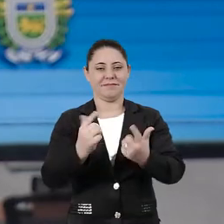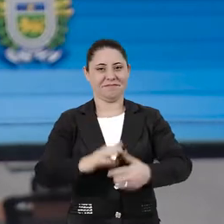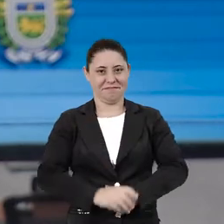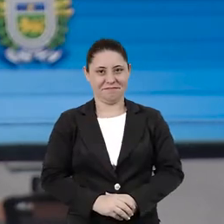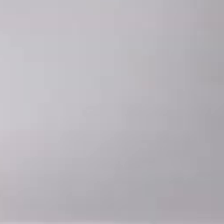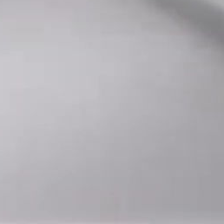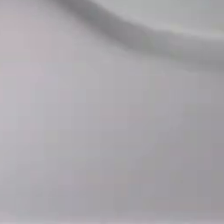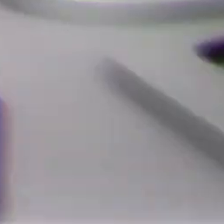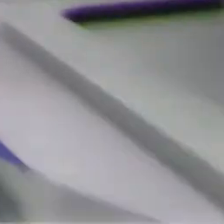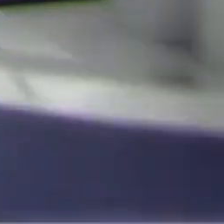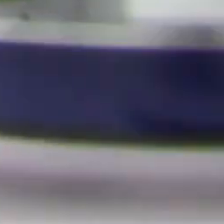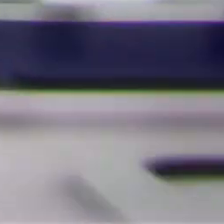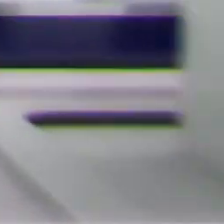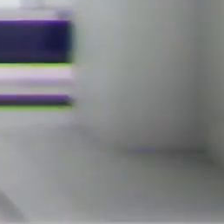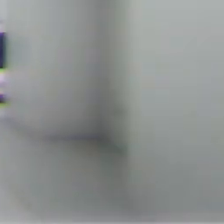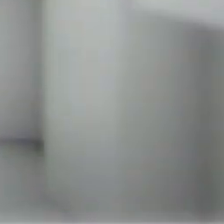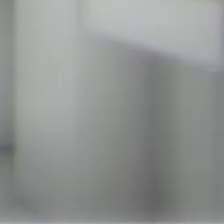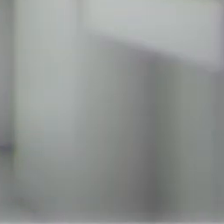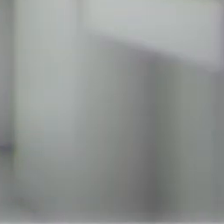Legislativa.